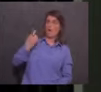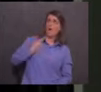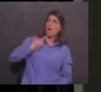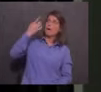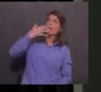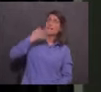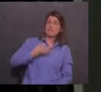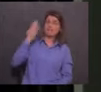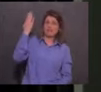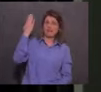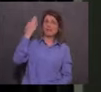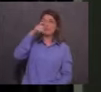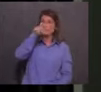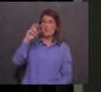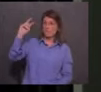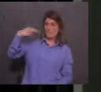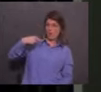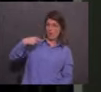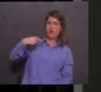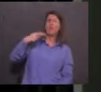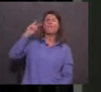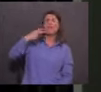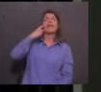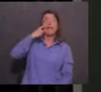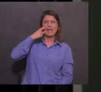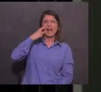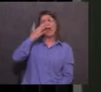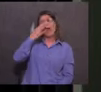quem me vê, vê aquele que me enviou.